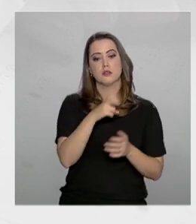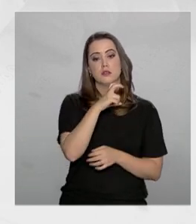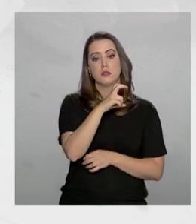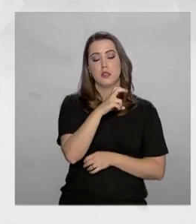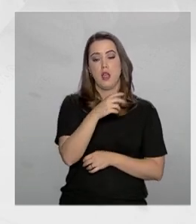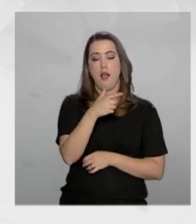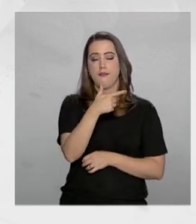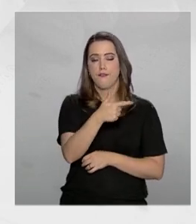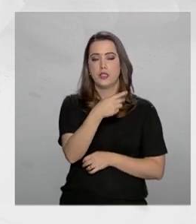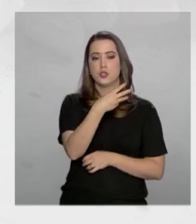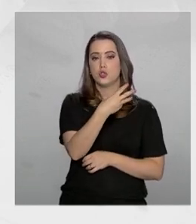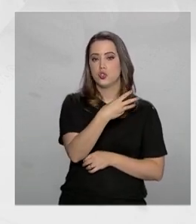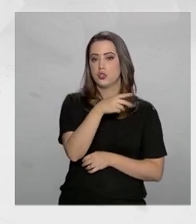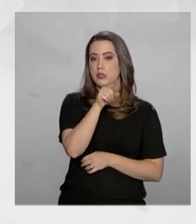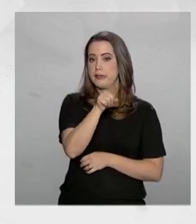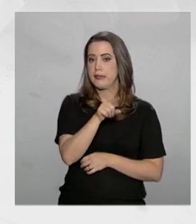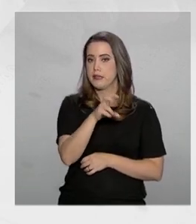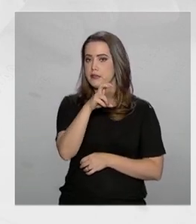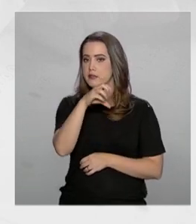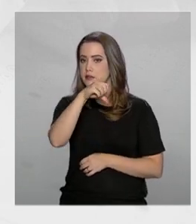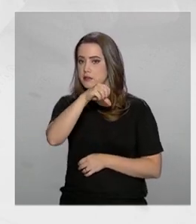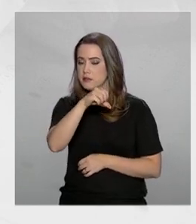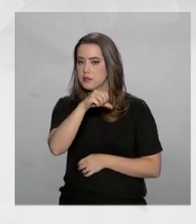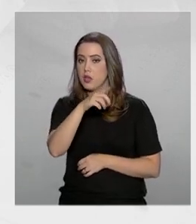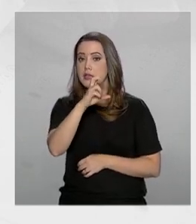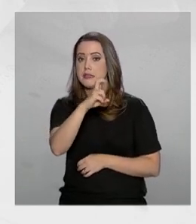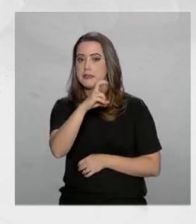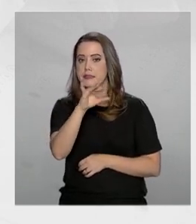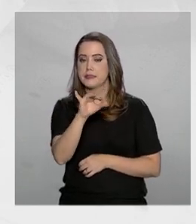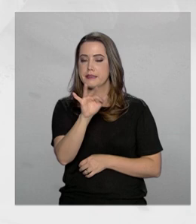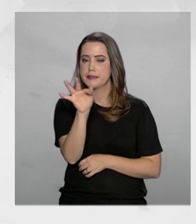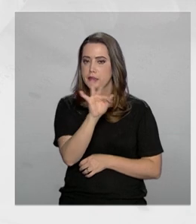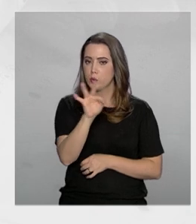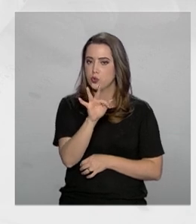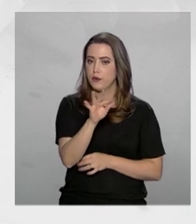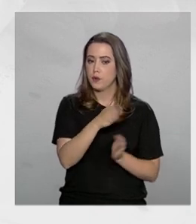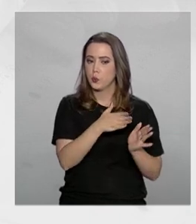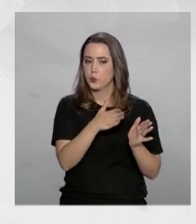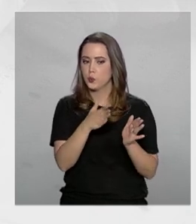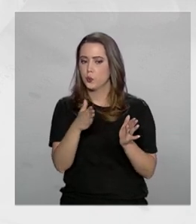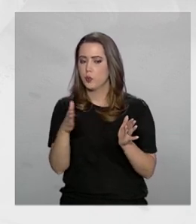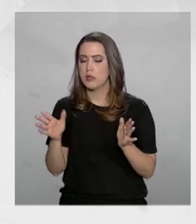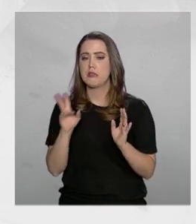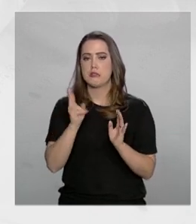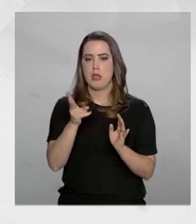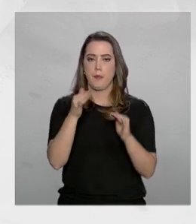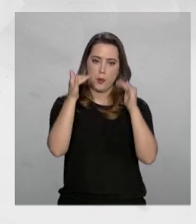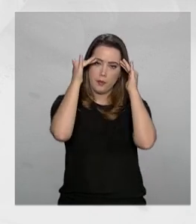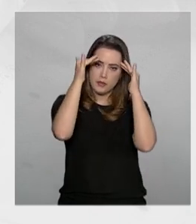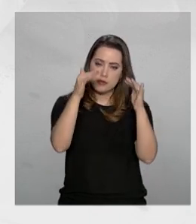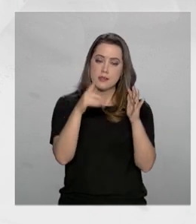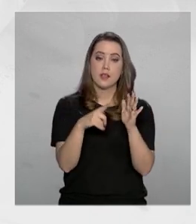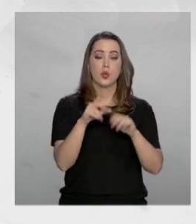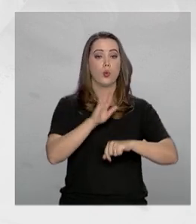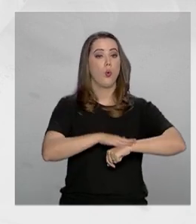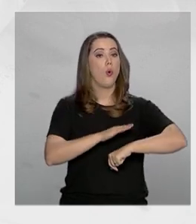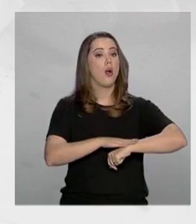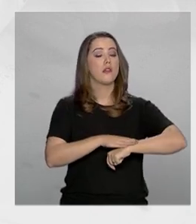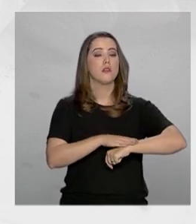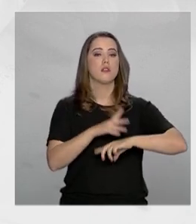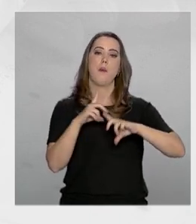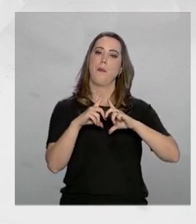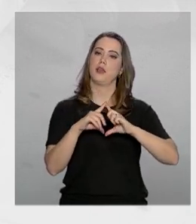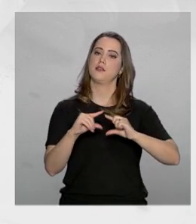às 23h59 do dia 5 de fevereiro, sempre obedecendo o horário oficial de